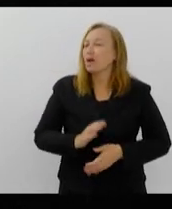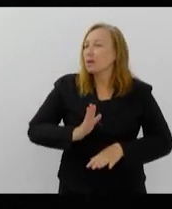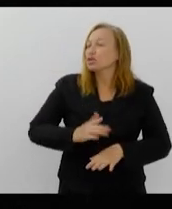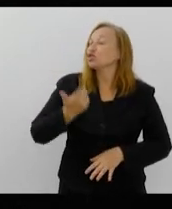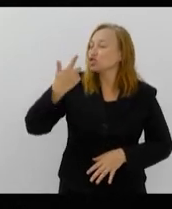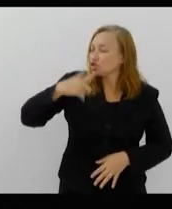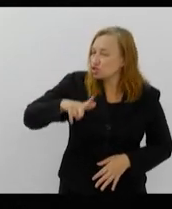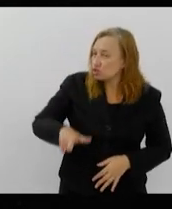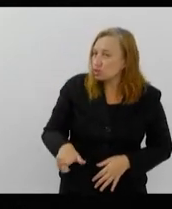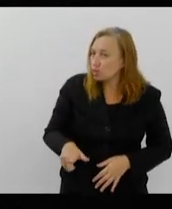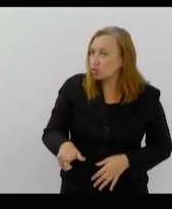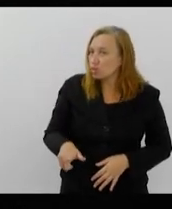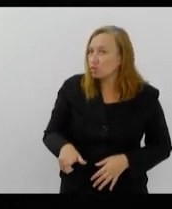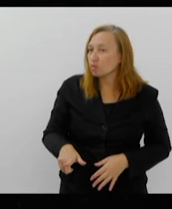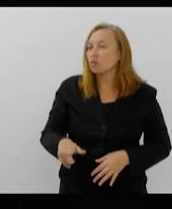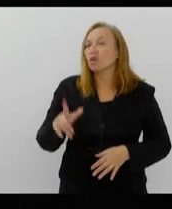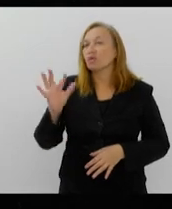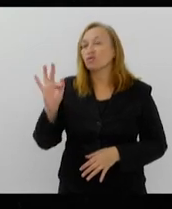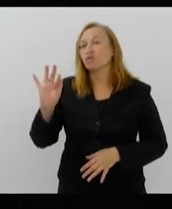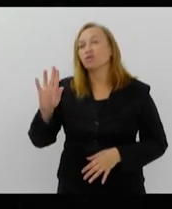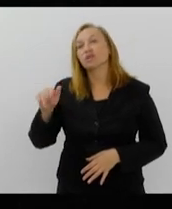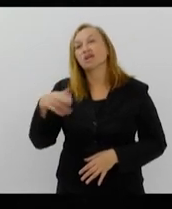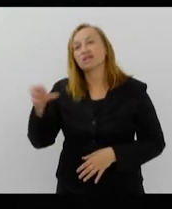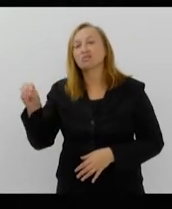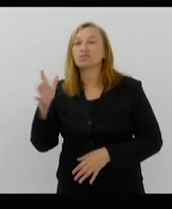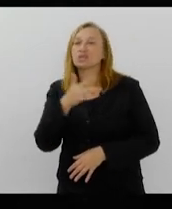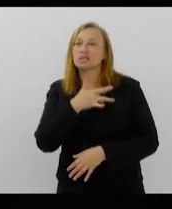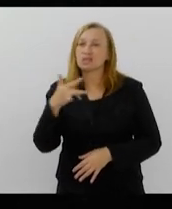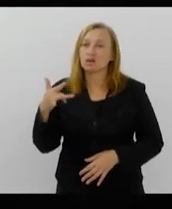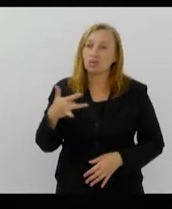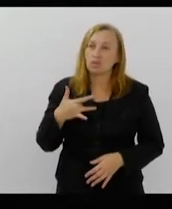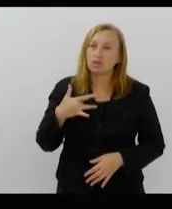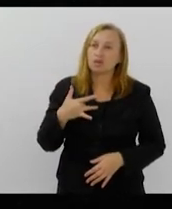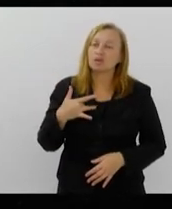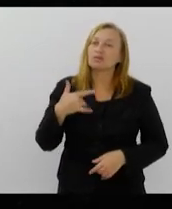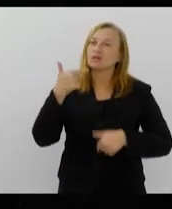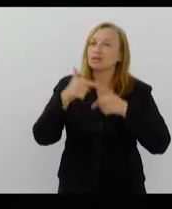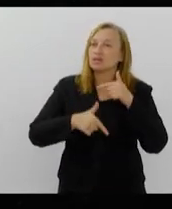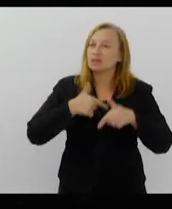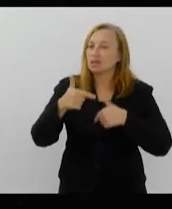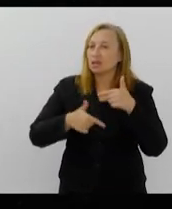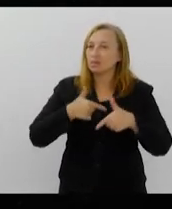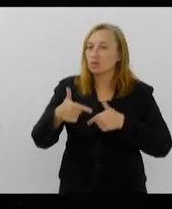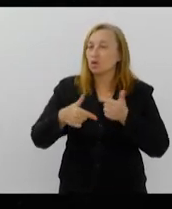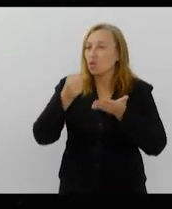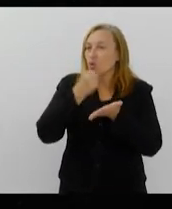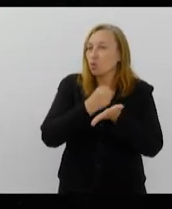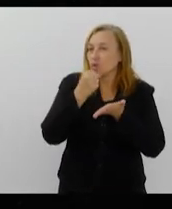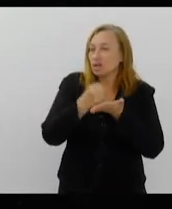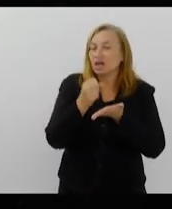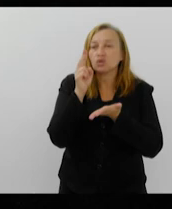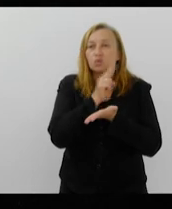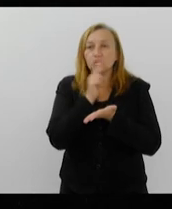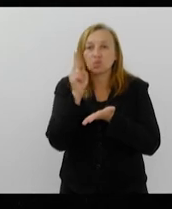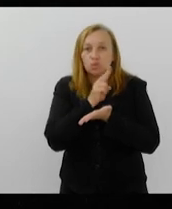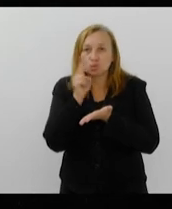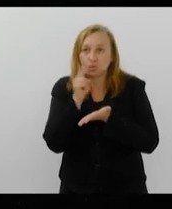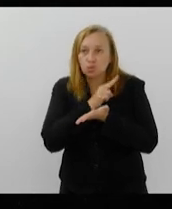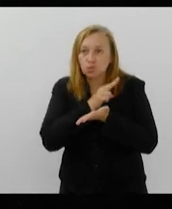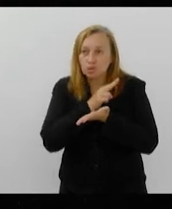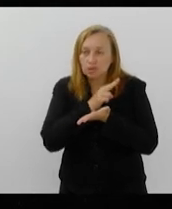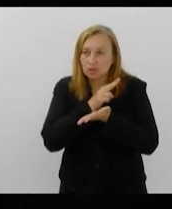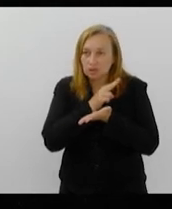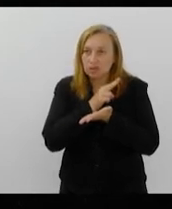uma vez, a Fundação de Saúde vai trabalhar com contratos emergenciais,